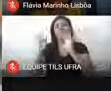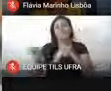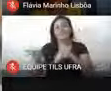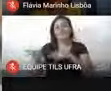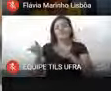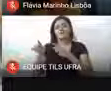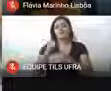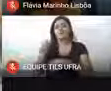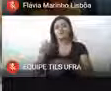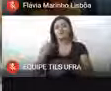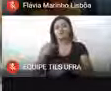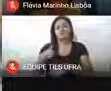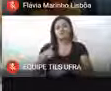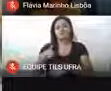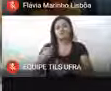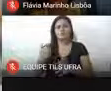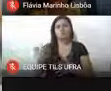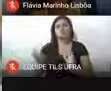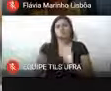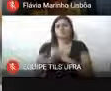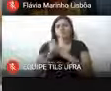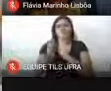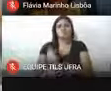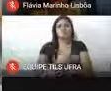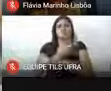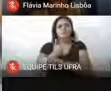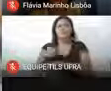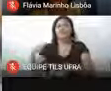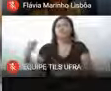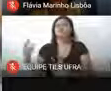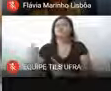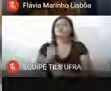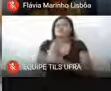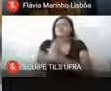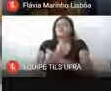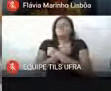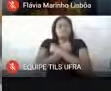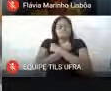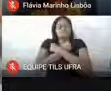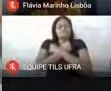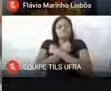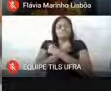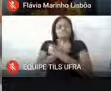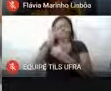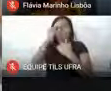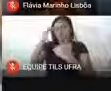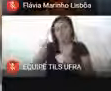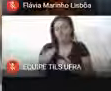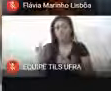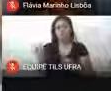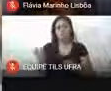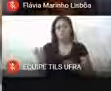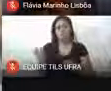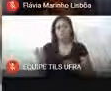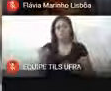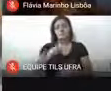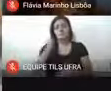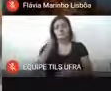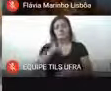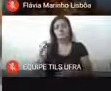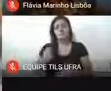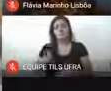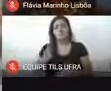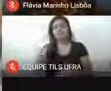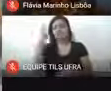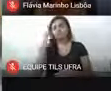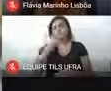naquele momento, ela me deu um abraço e me agradeceu. Me agradeceu por aquela entrevista de quase 2 horas de tempo. Você